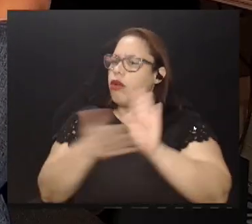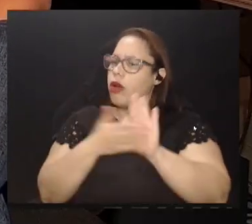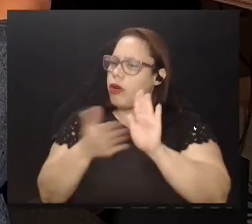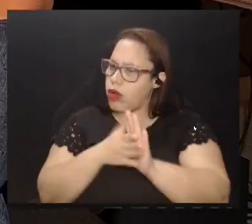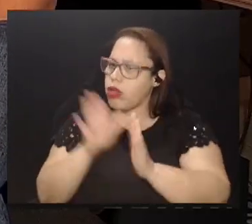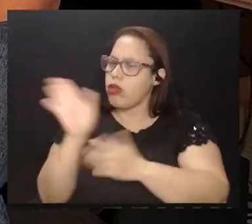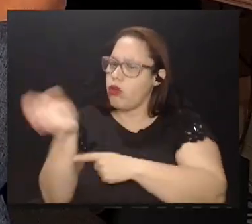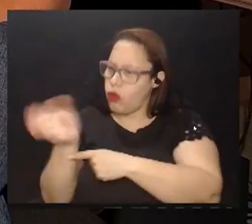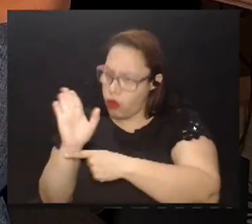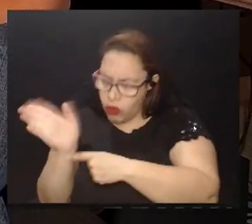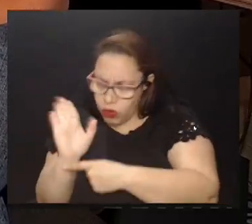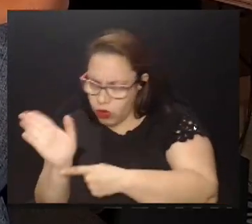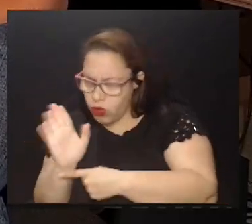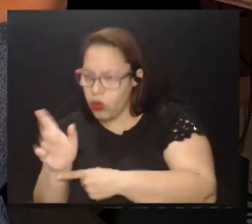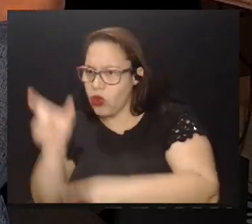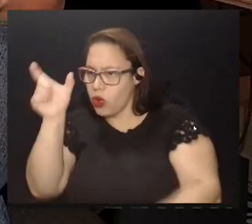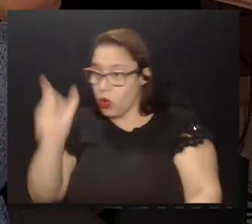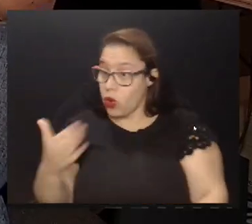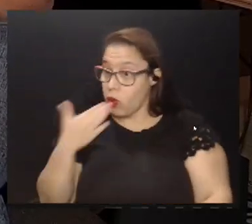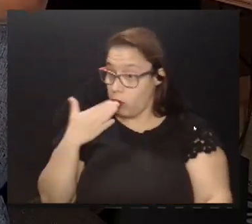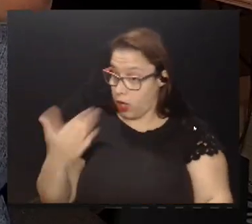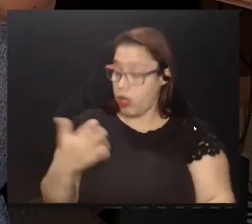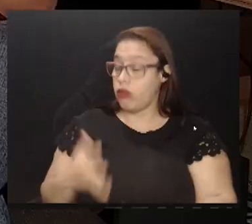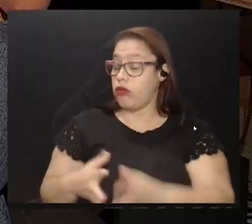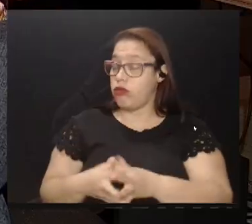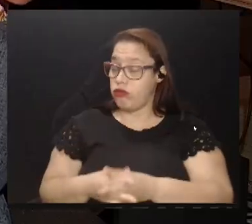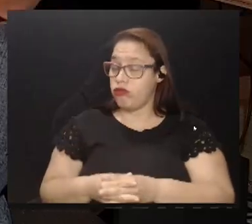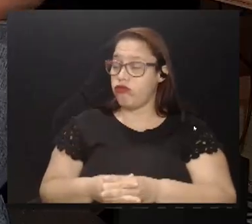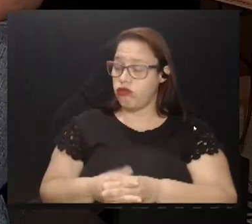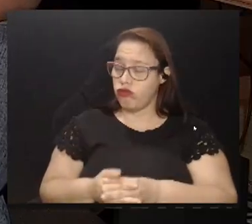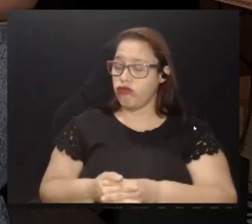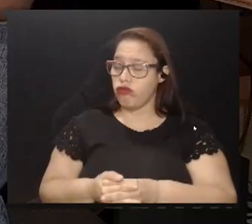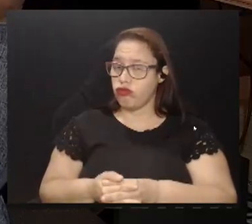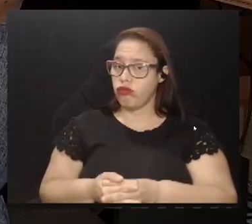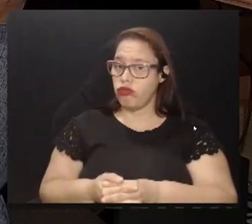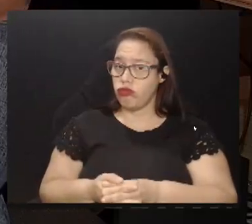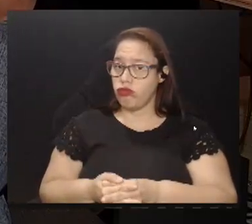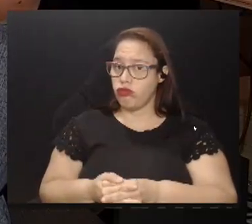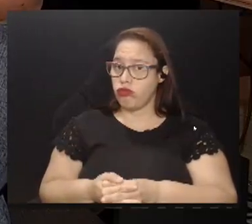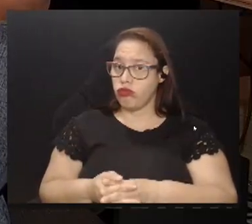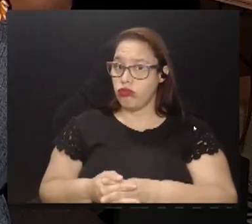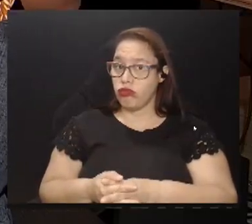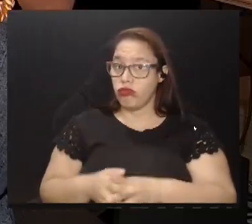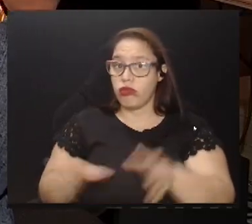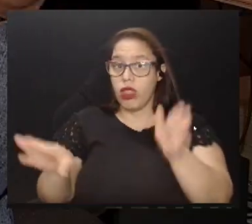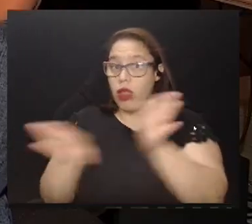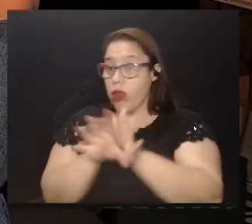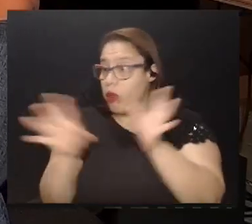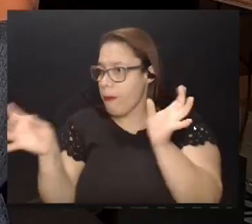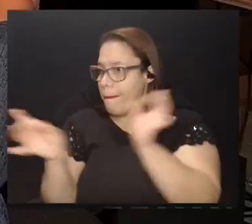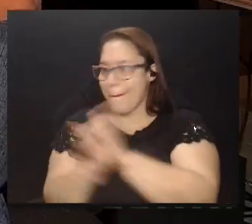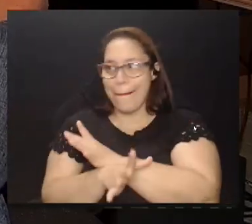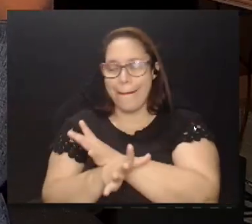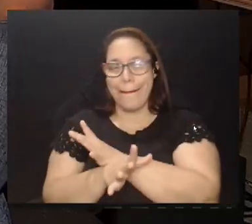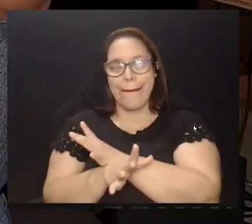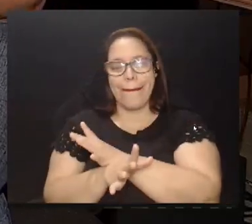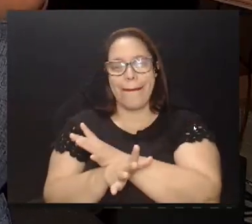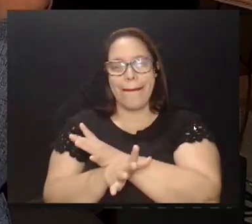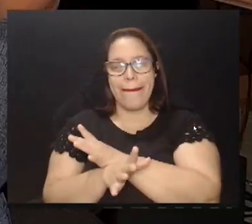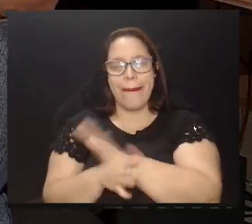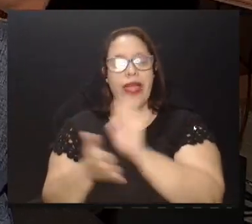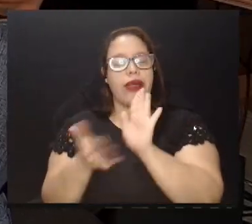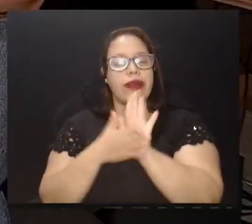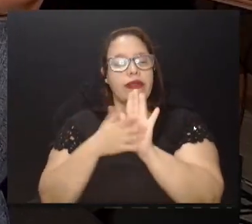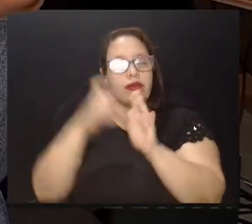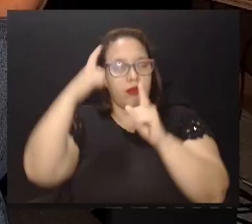personagem pede. E não tem um papel, o ator não chega pronto, né? O ator chega, ele propõe criativamente uma maneira de se